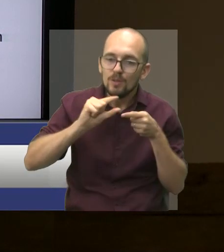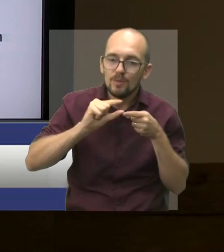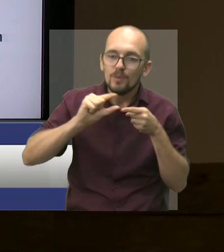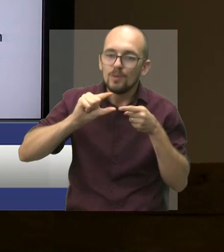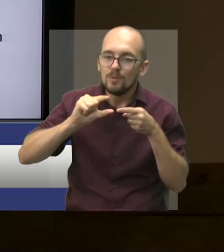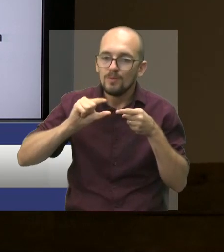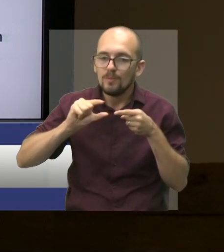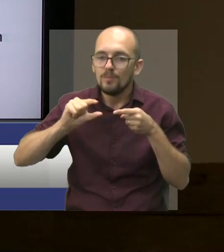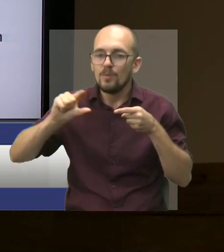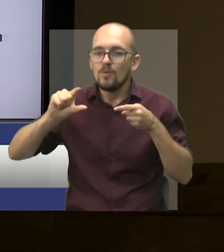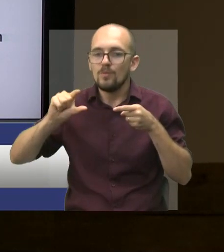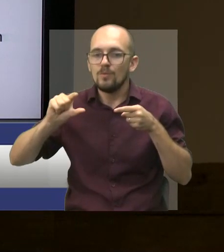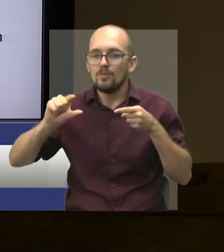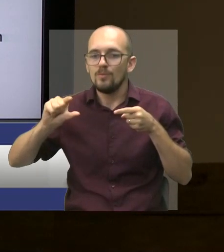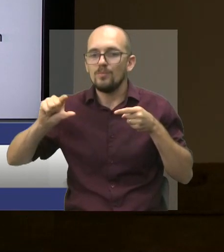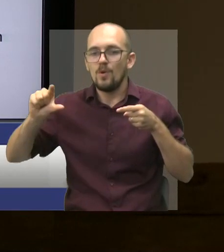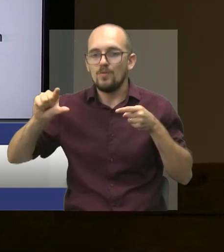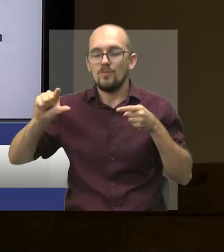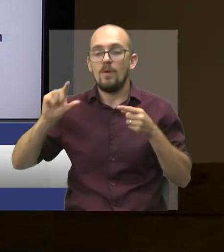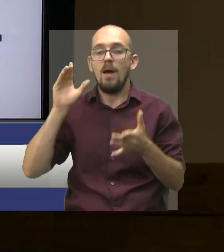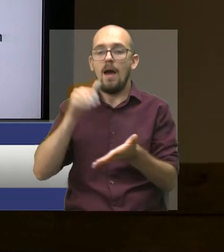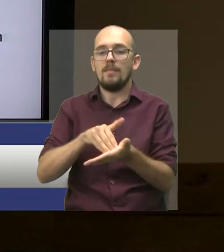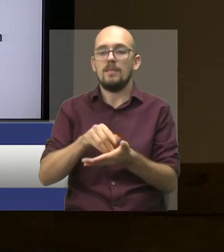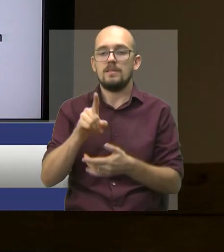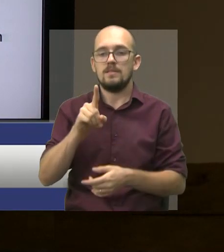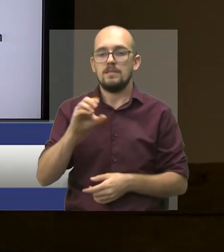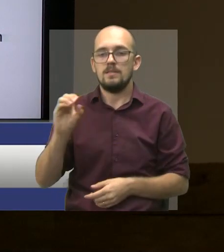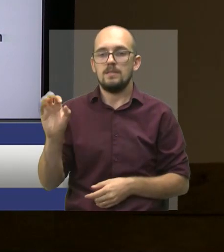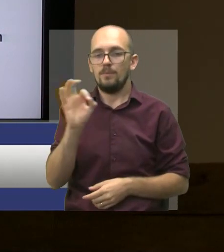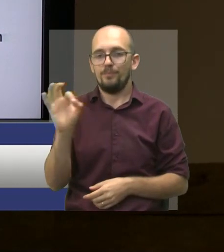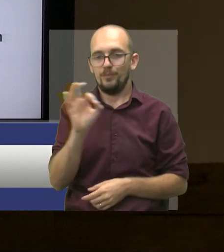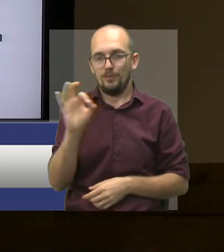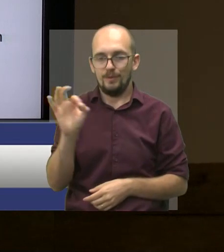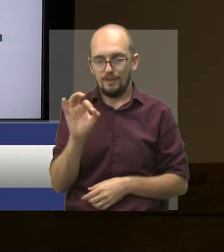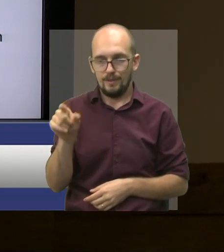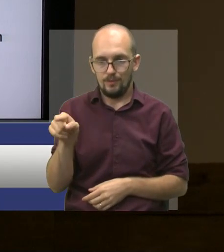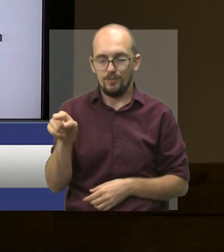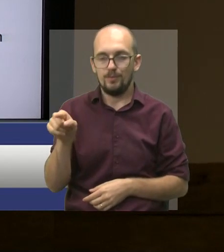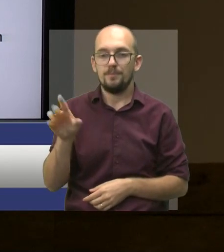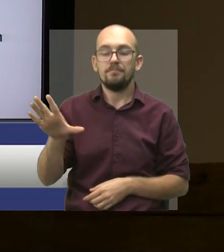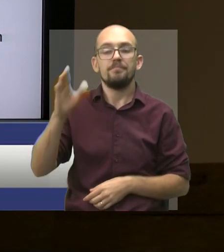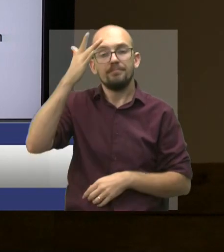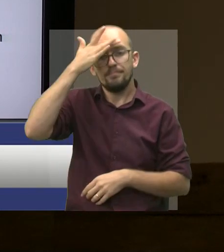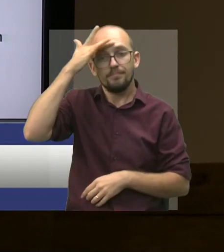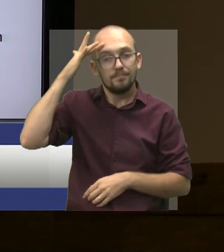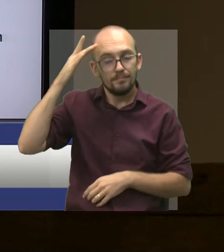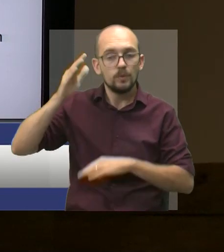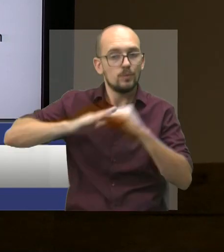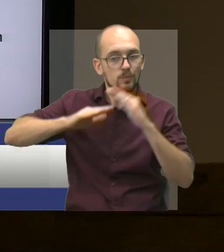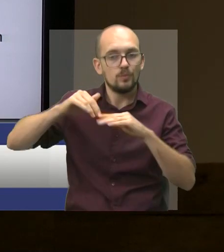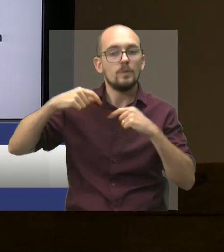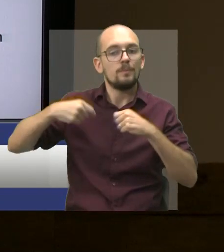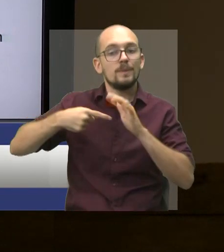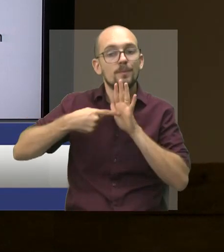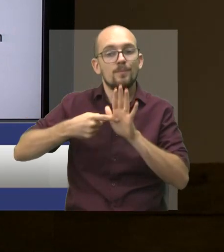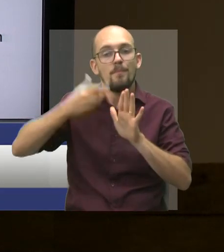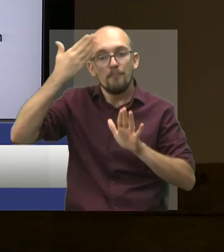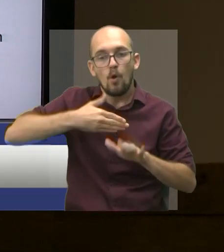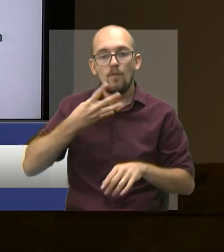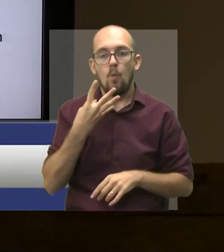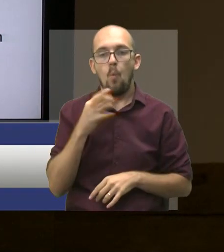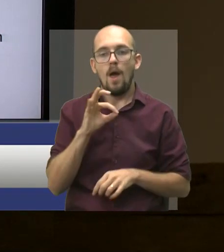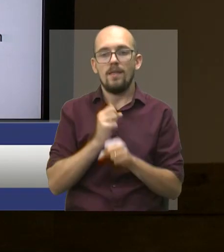20 anos, até atingir o 100%, o trabalhador terá que comprovar no mínimo 40 anos de